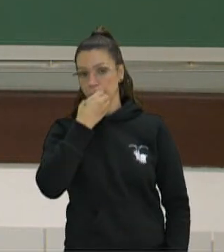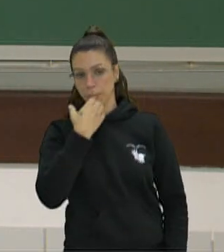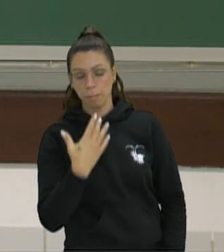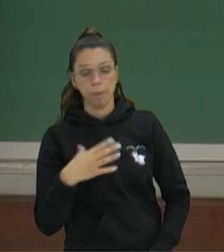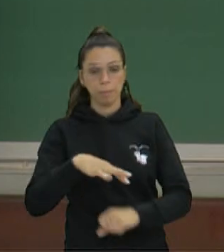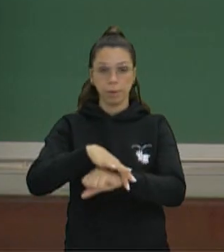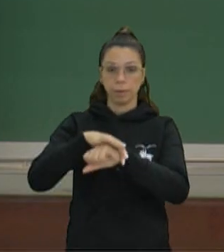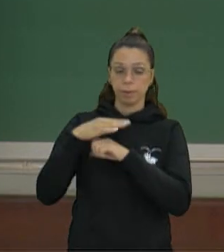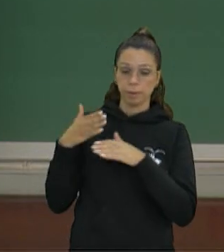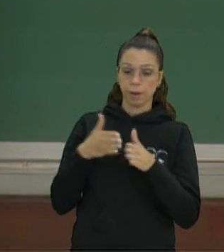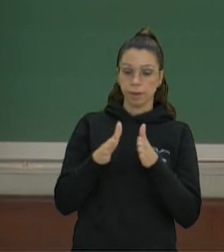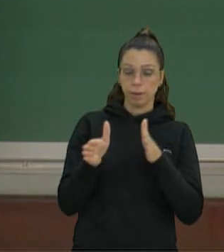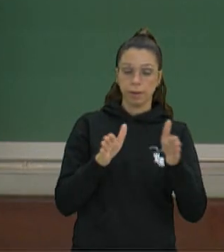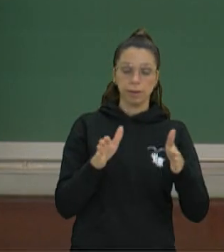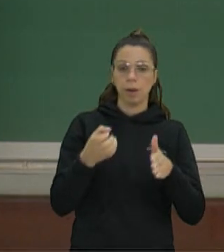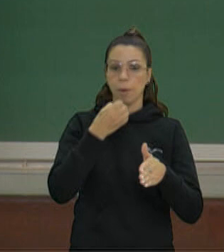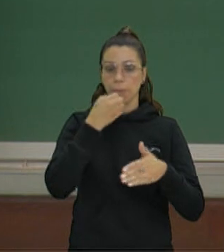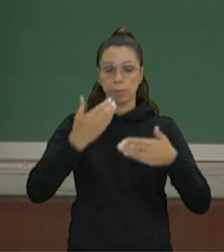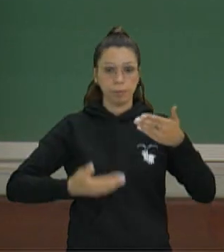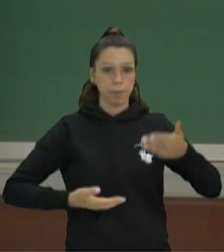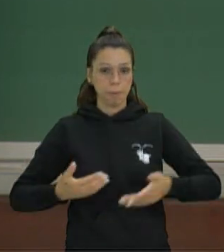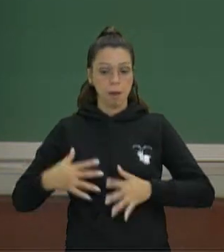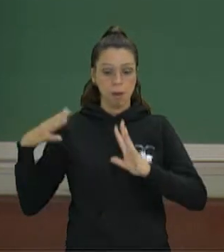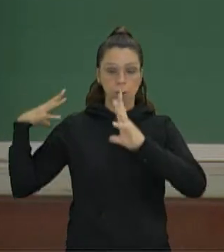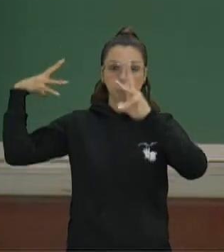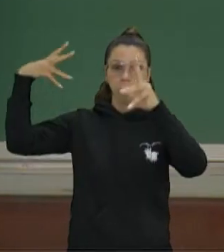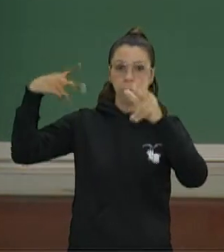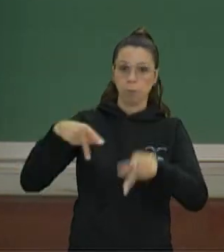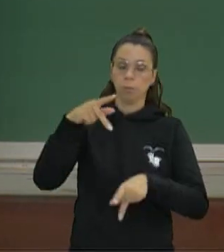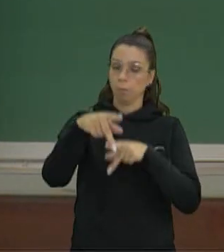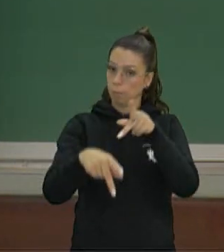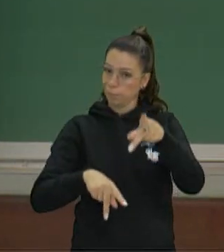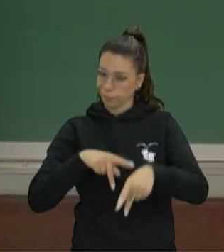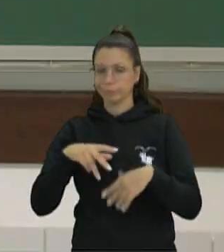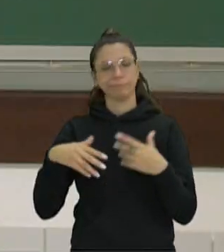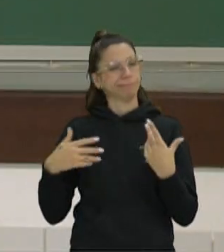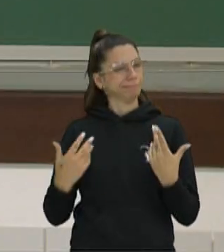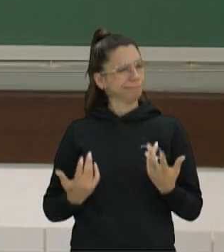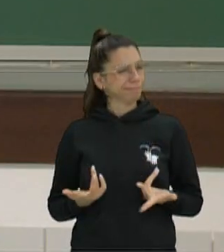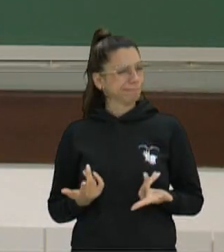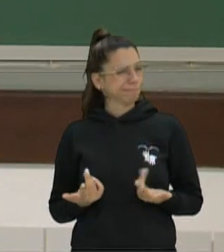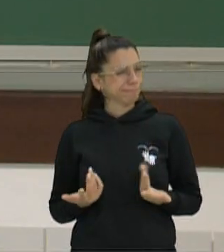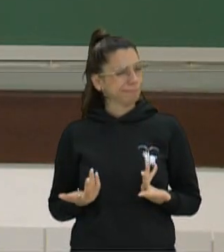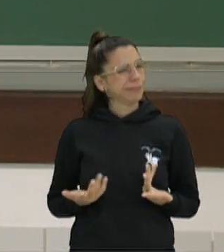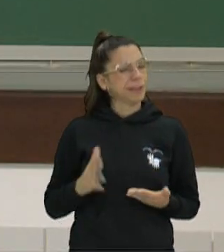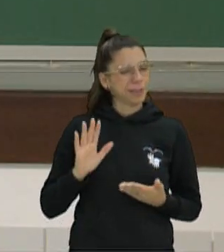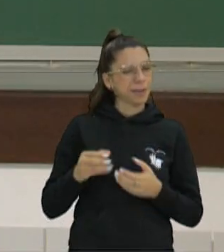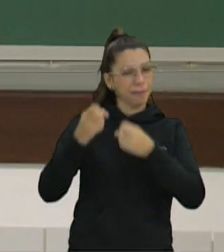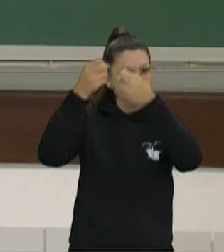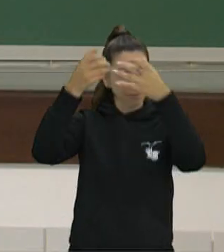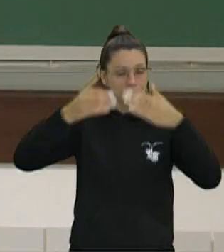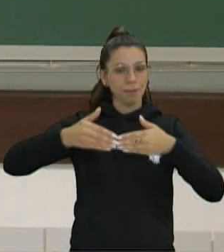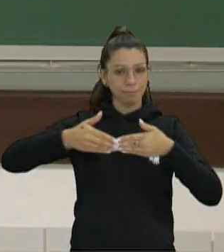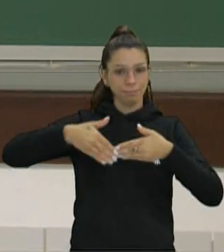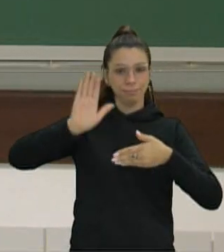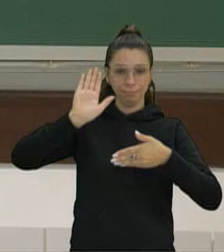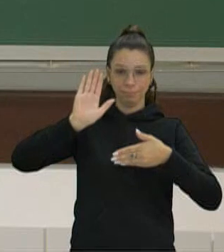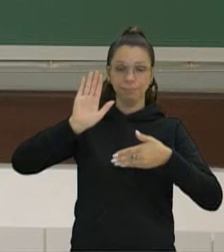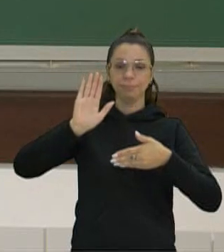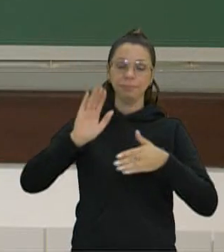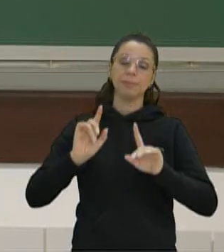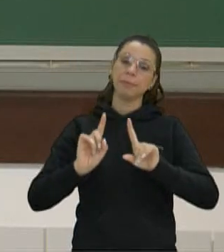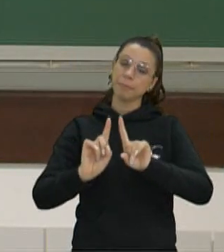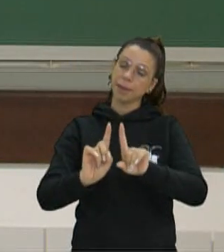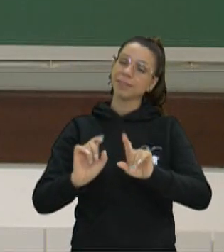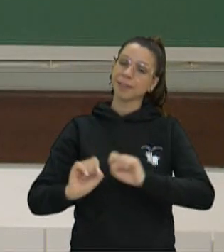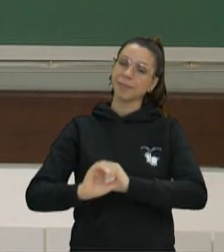o acesso a bens e serviços para toda a população. Então, a gente já vai ver mais um pouquinho sobre isso, mas já